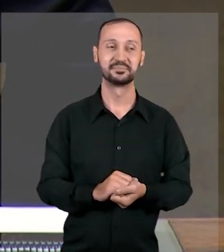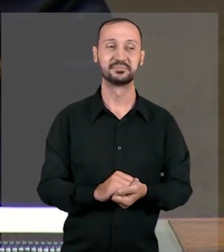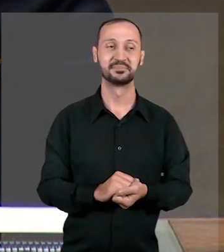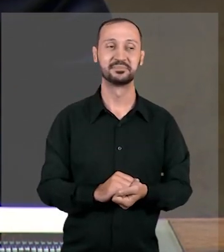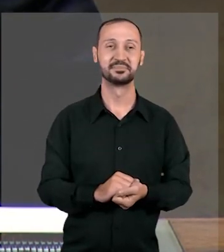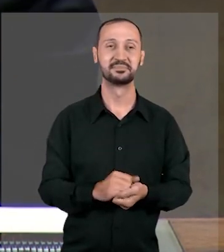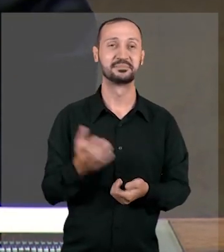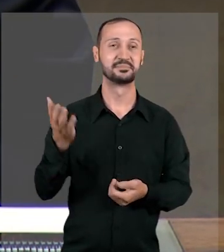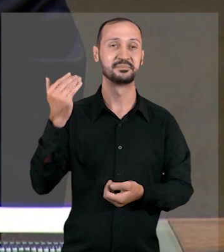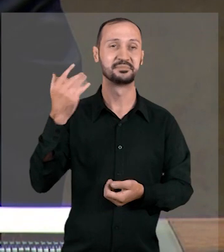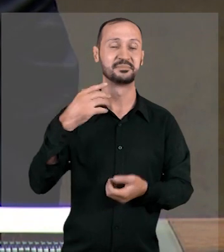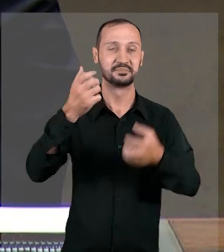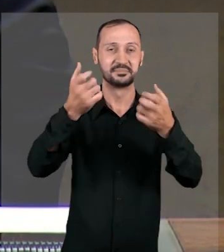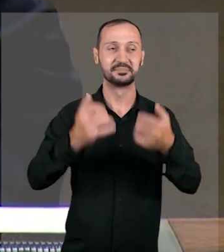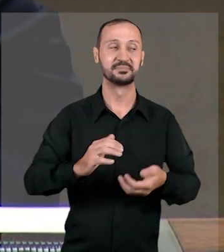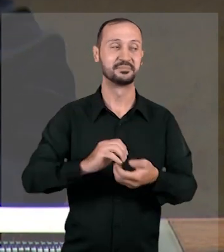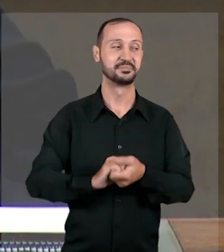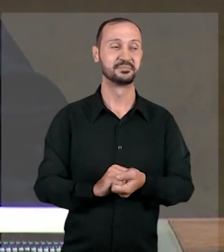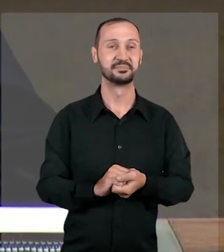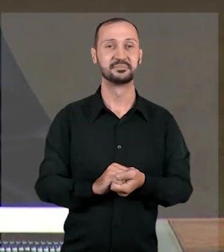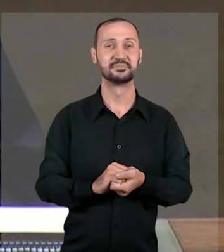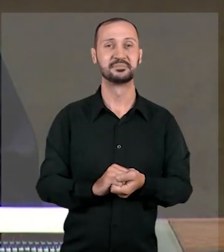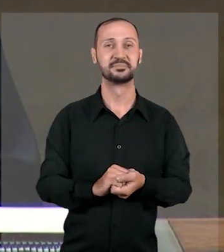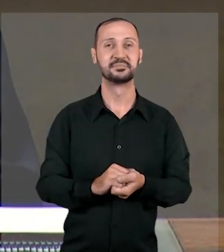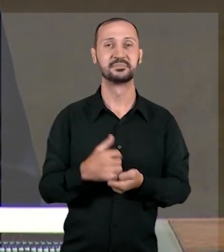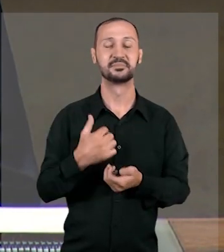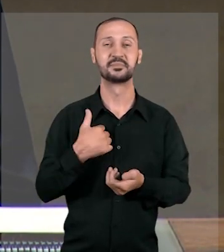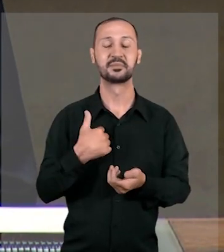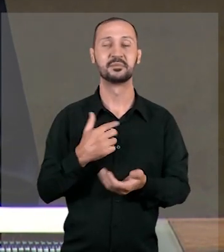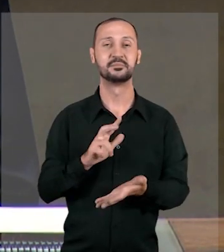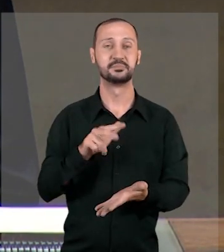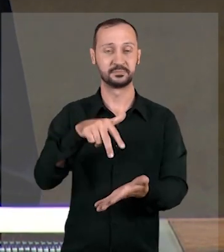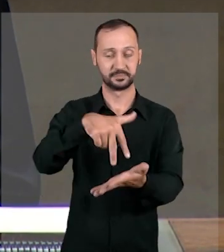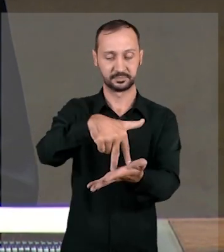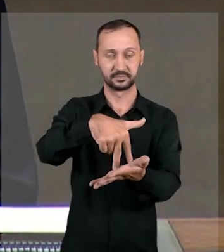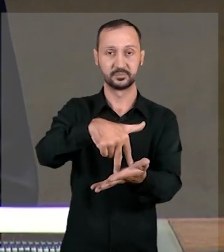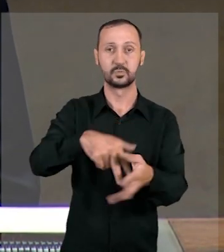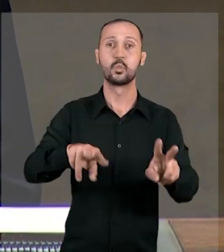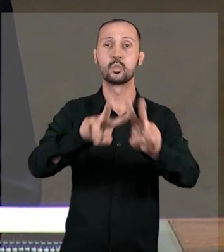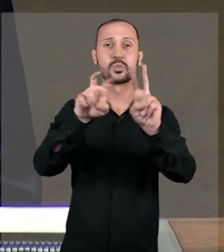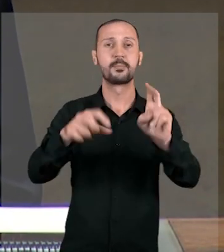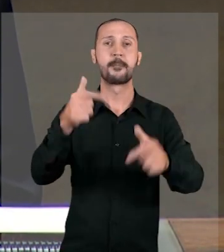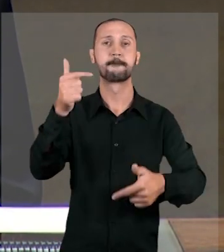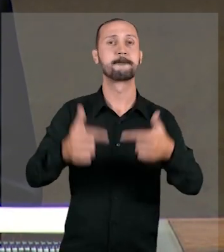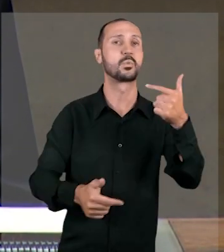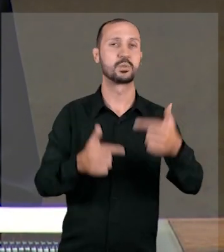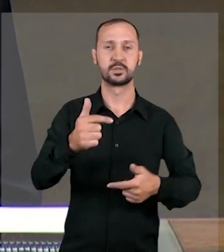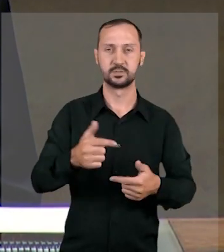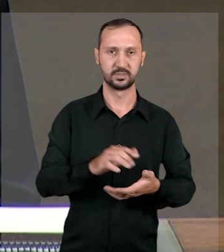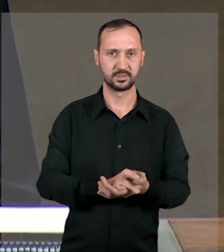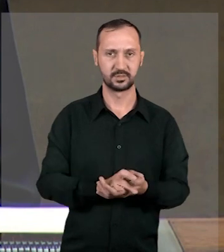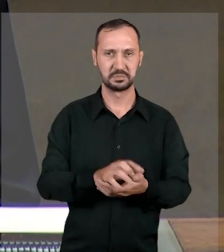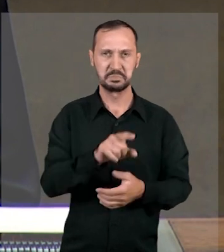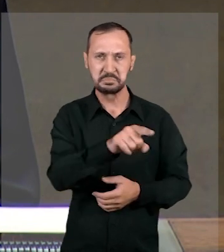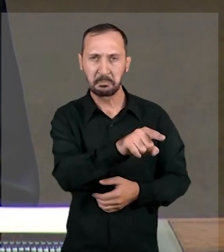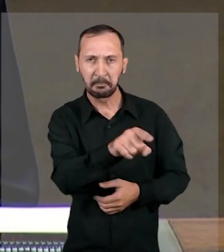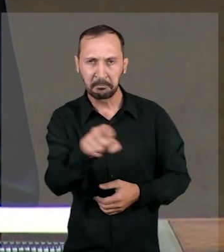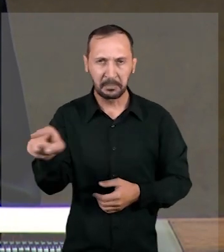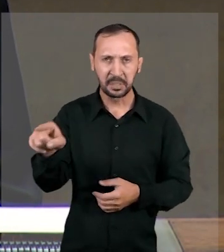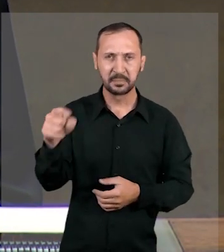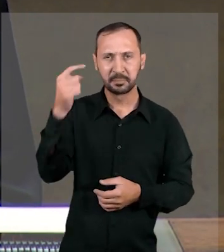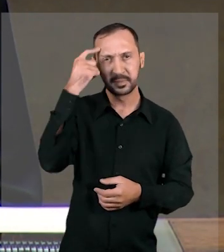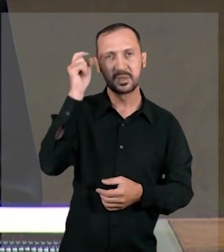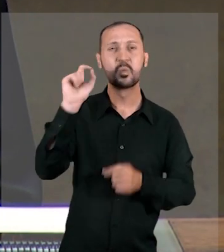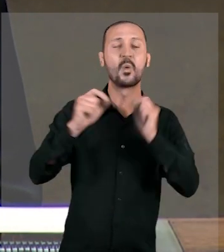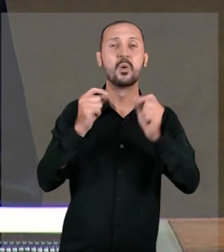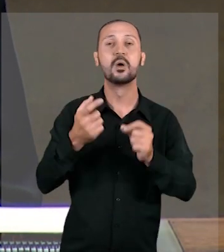Como eu já disse outras vezes, eu não falo de política. Ninguém vai ter a menor ideia